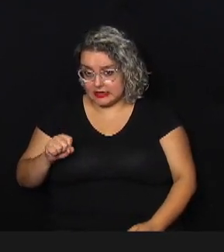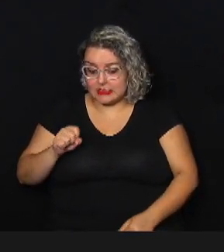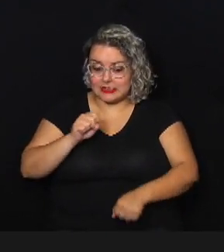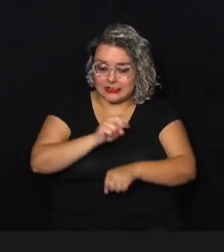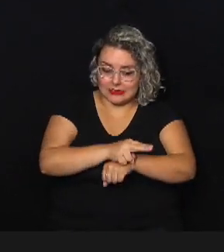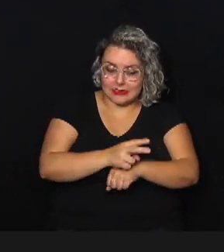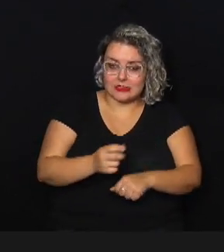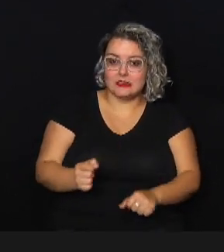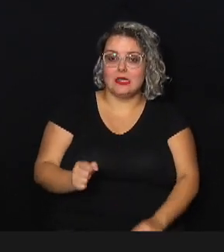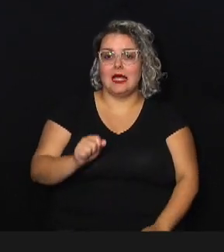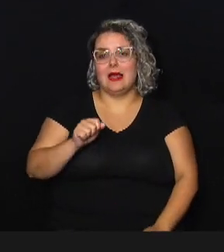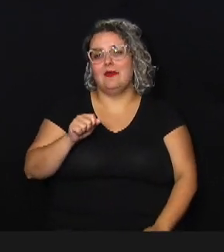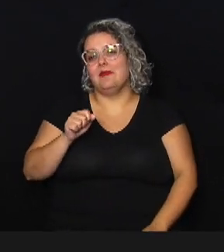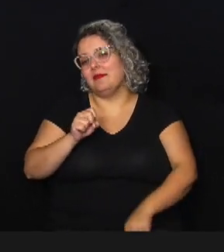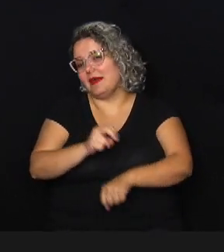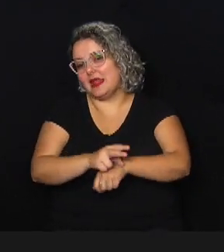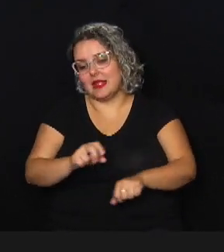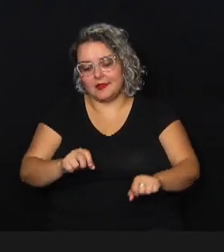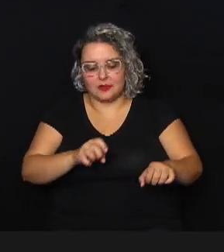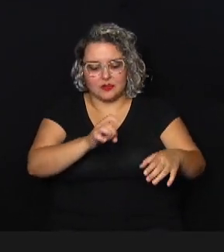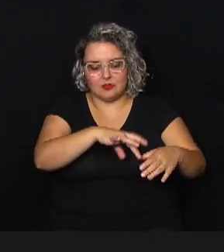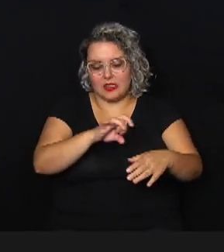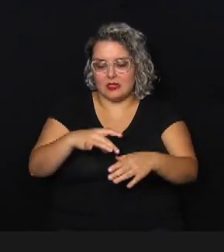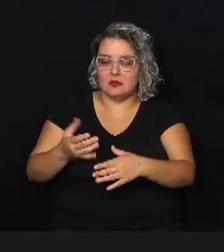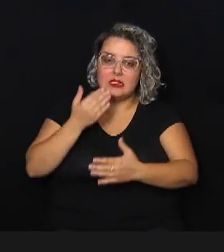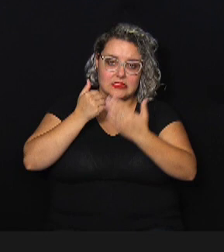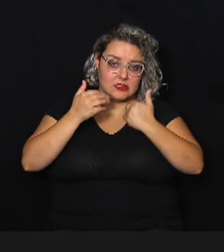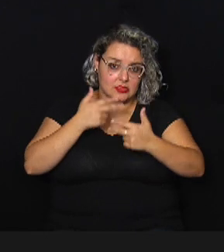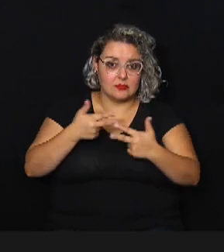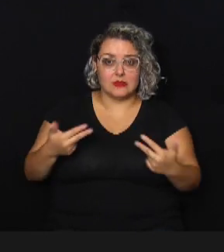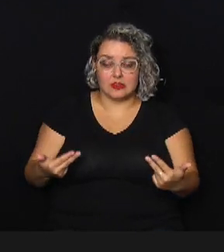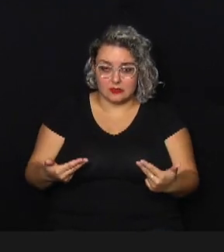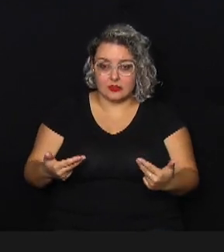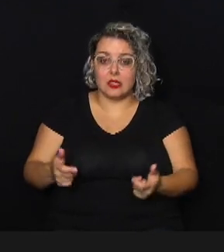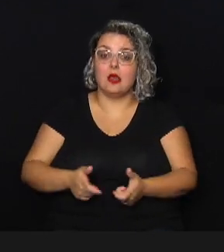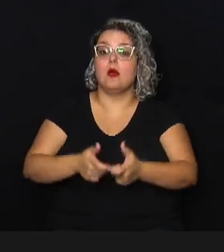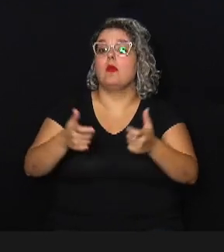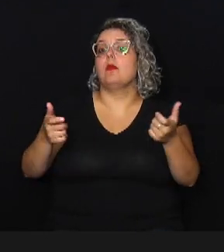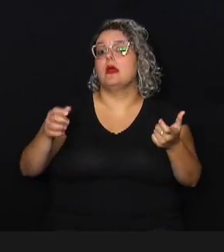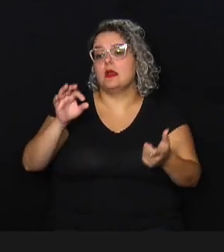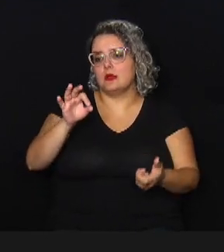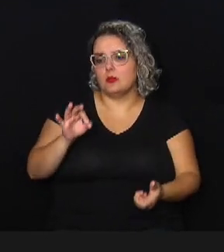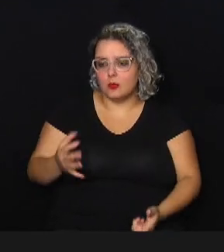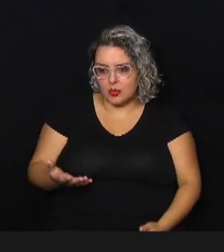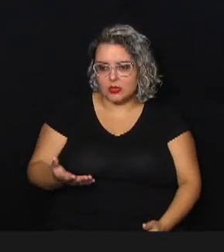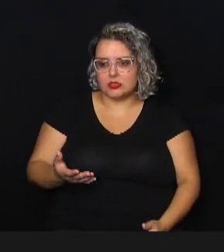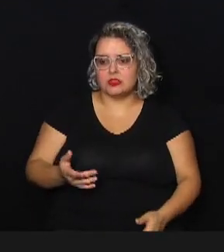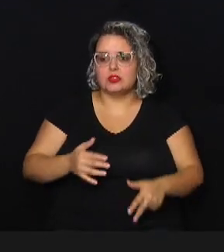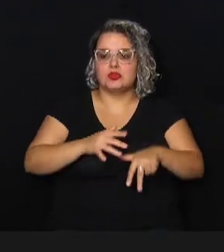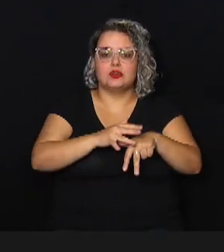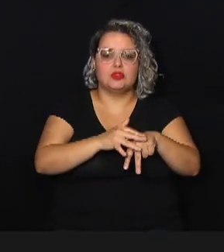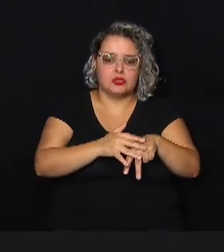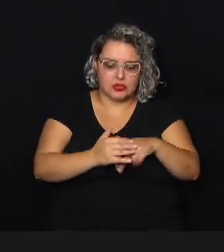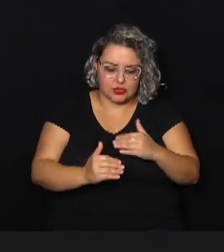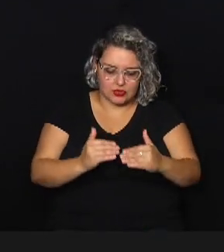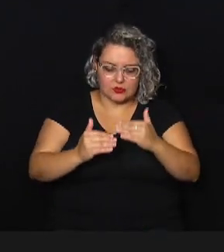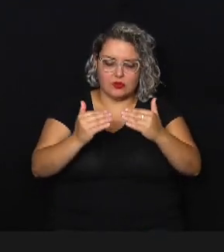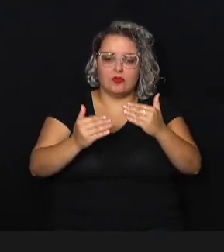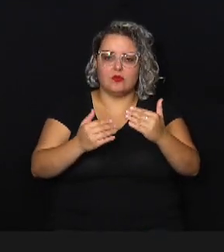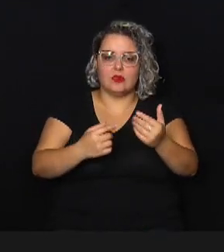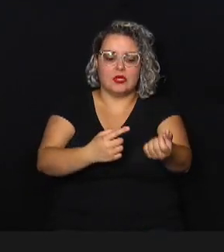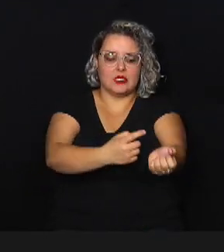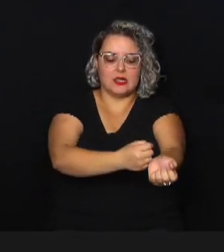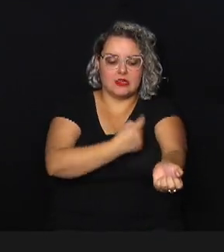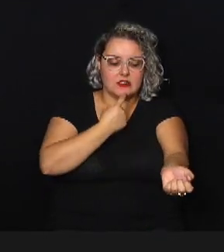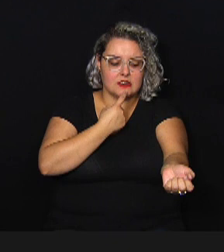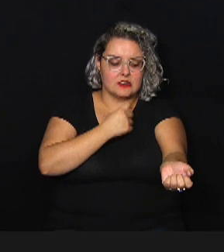a exposição a essas substâncias aumentam a chance daquele paciente desenvolver leucemia. Mas por que